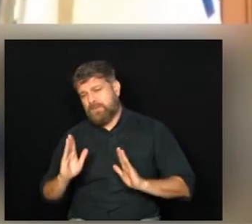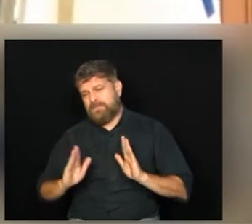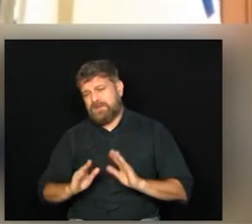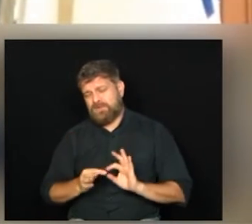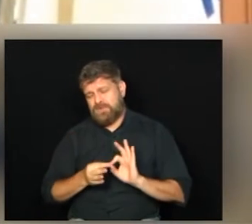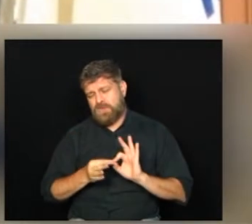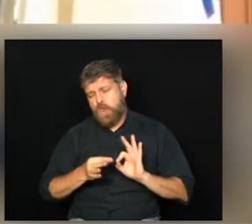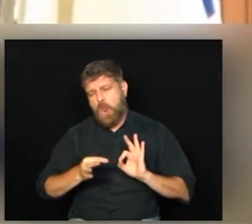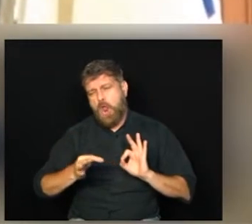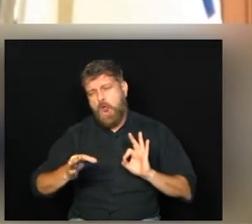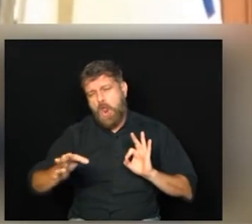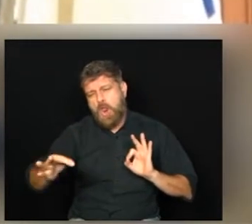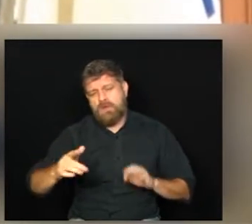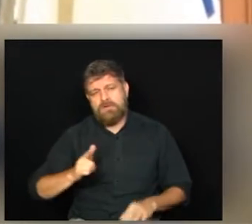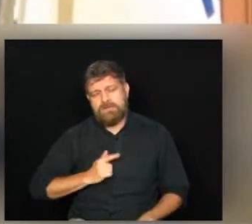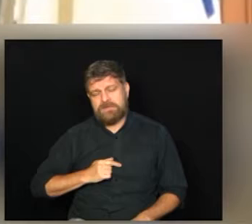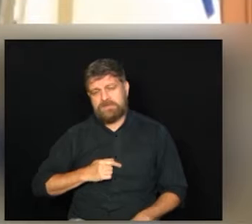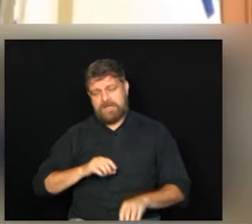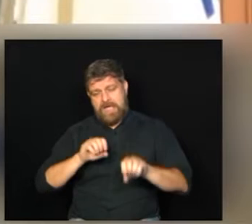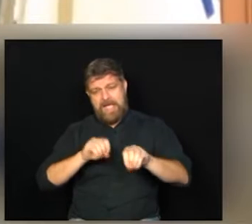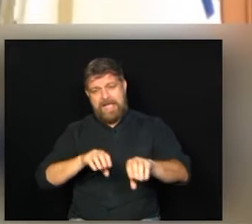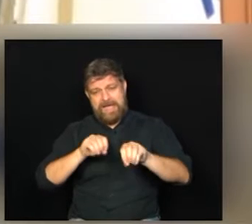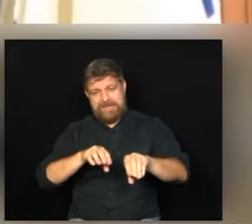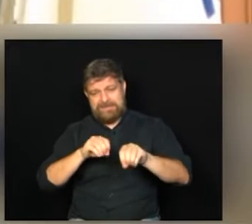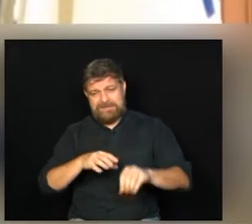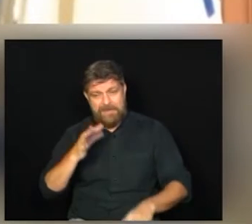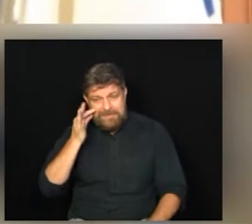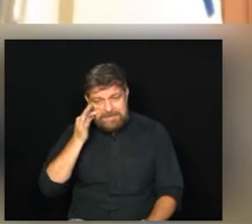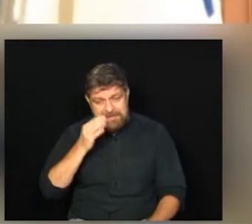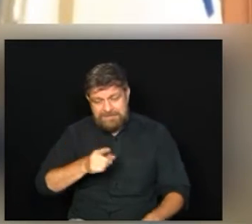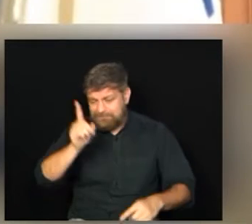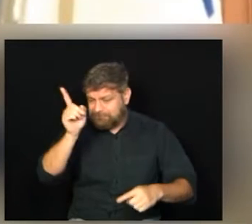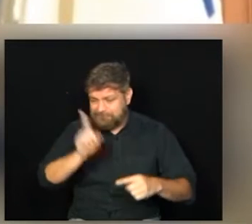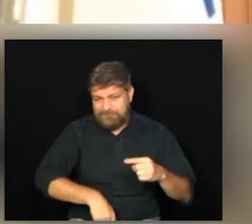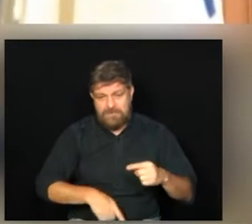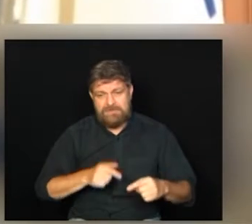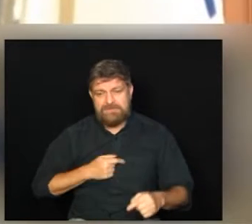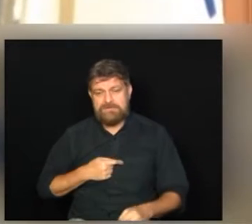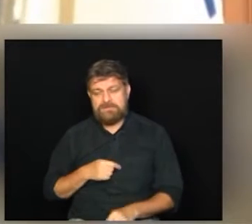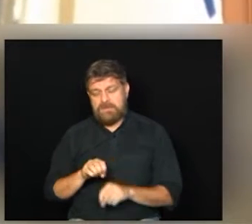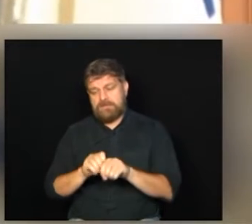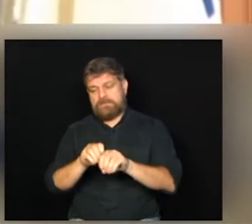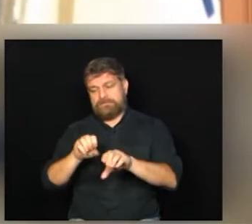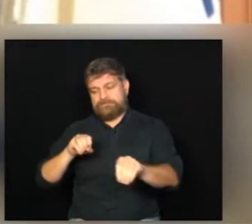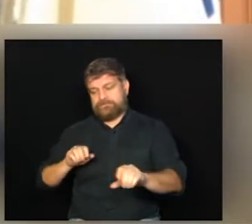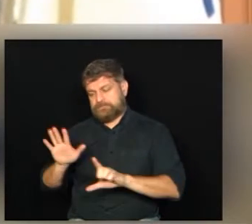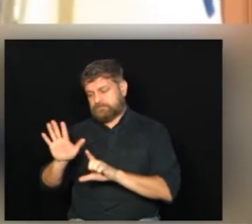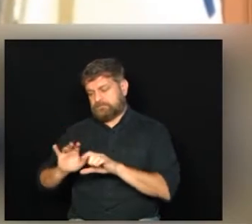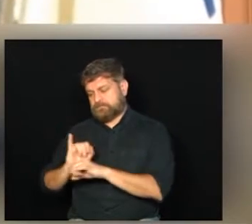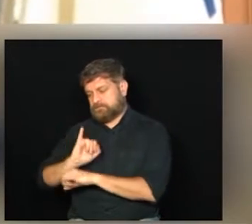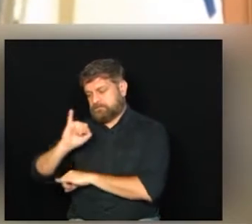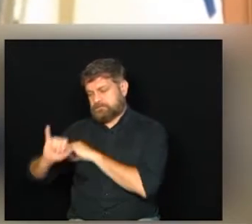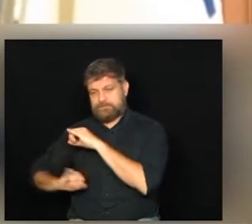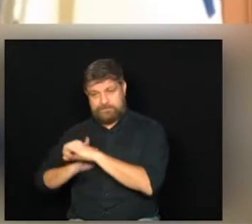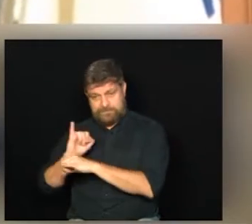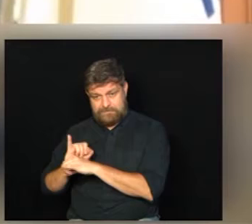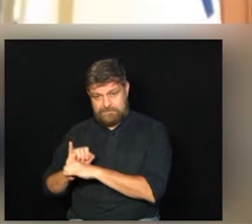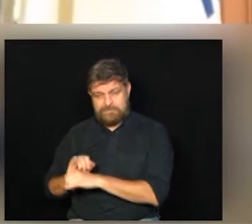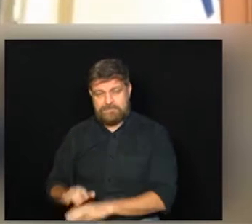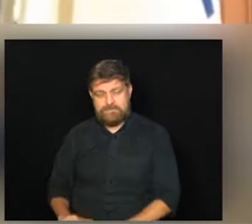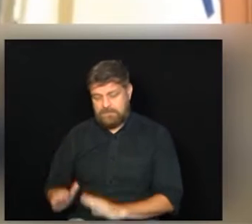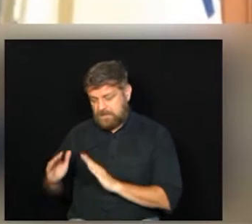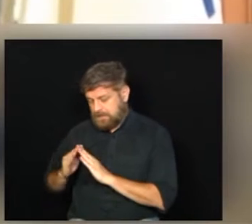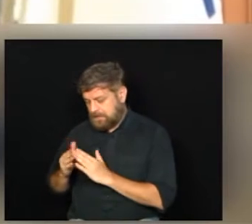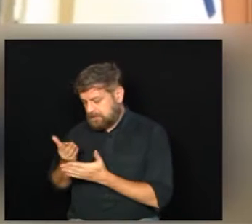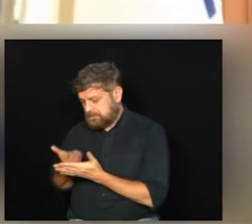extenso de aulas interrompidas, aulas presenciais interrompidas, né? As aulas aconteceram de forma remota. É